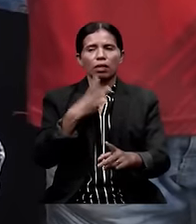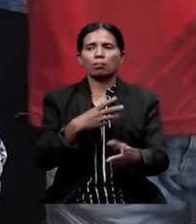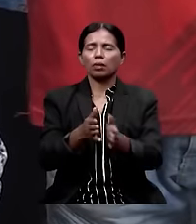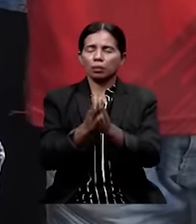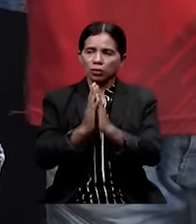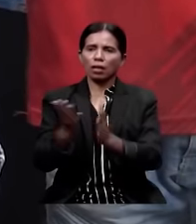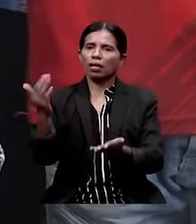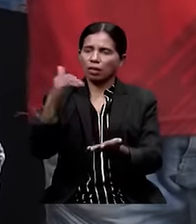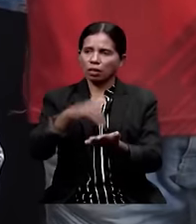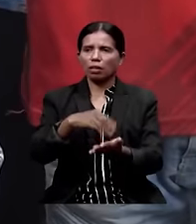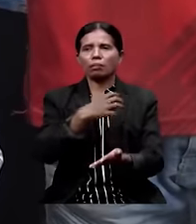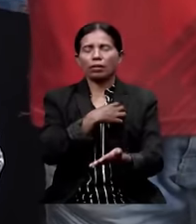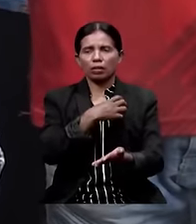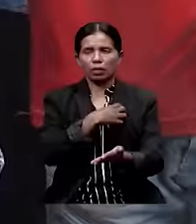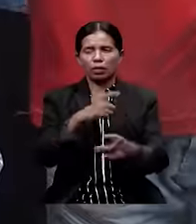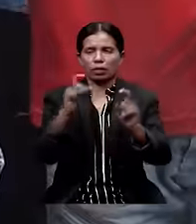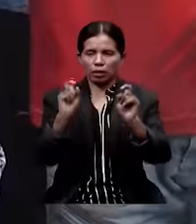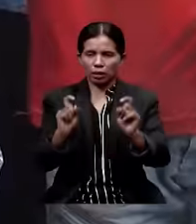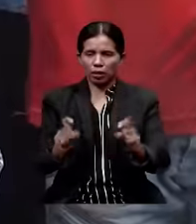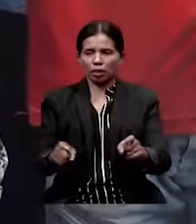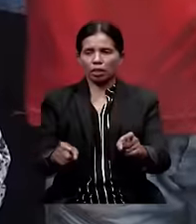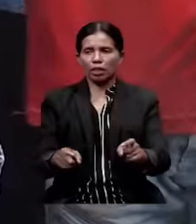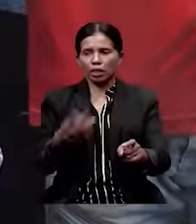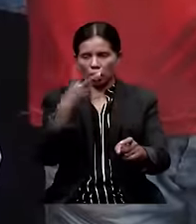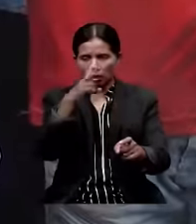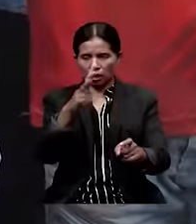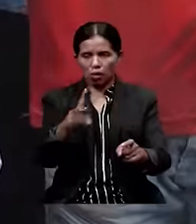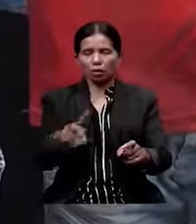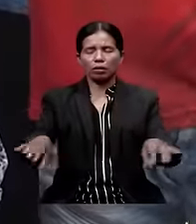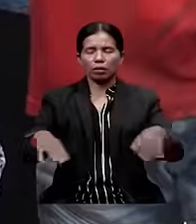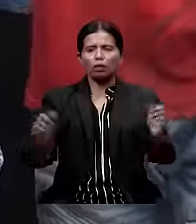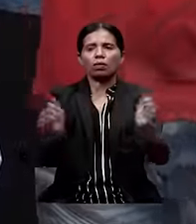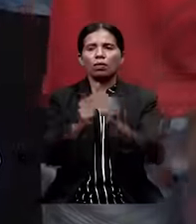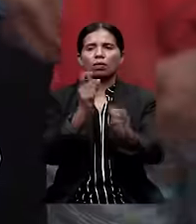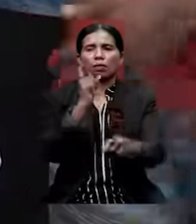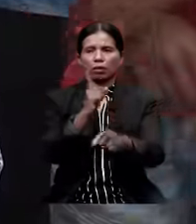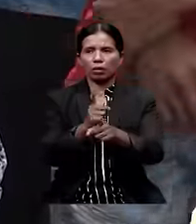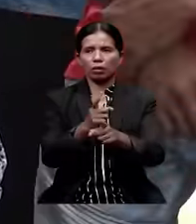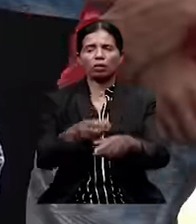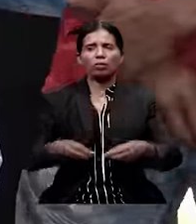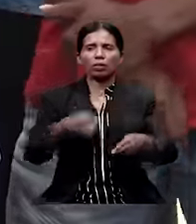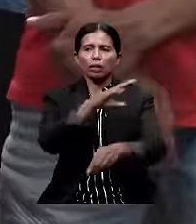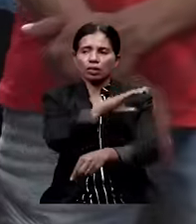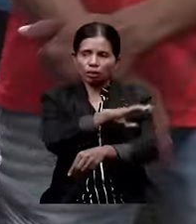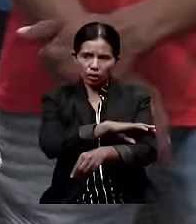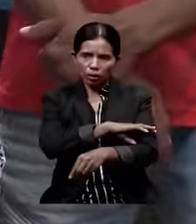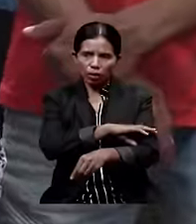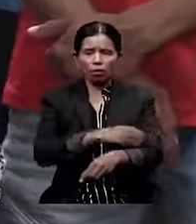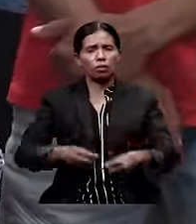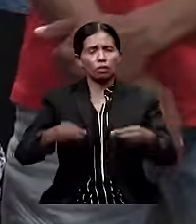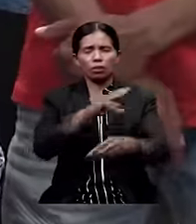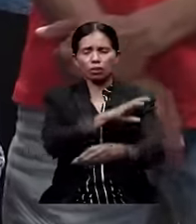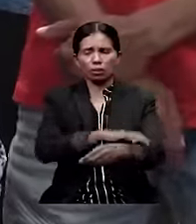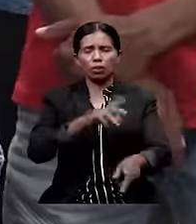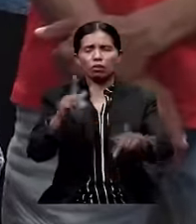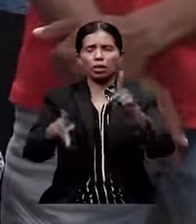ta pente atu tenka sigura lolos nia misang papel ne fo segurança, segurança ba